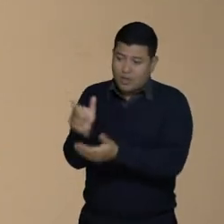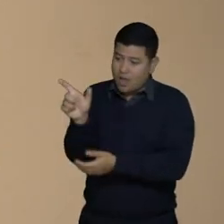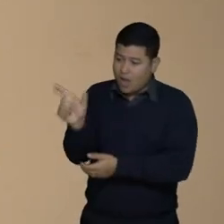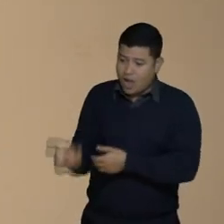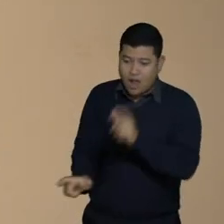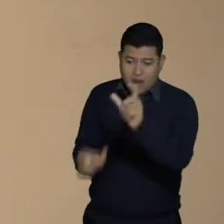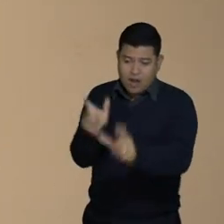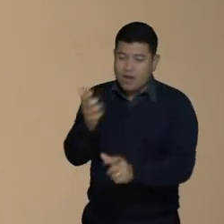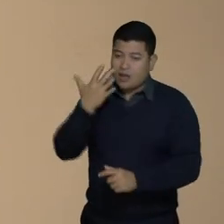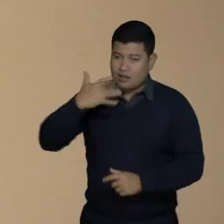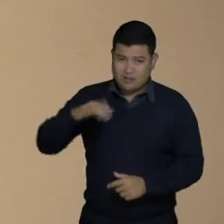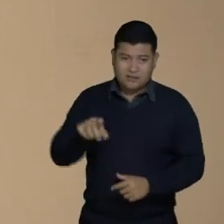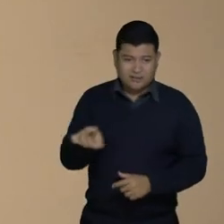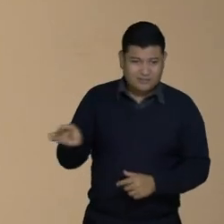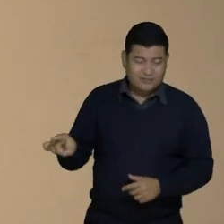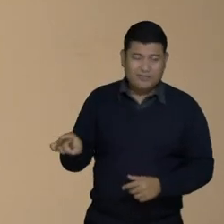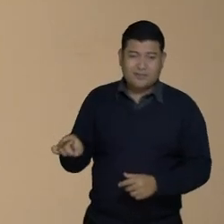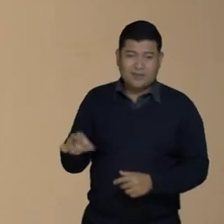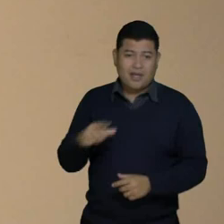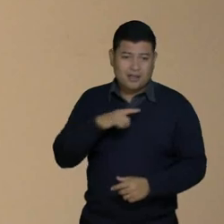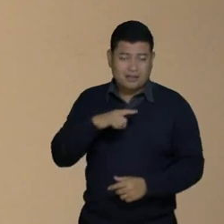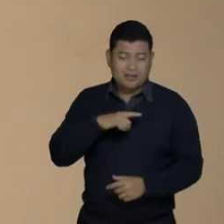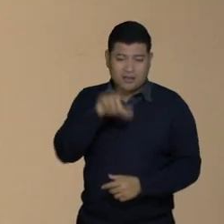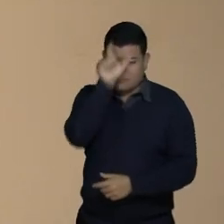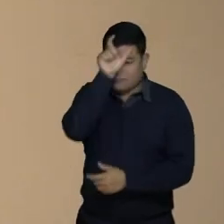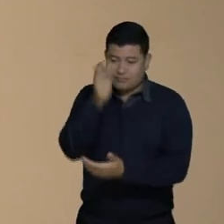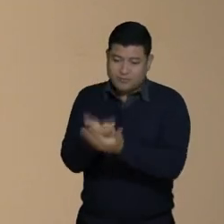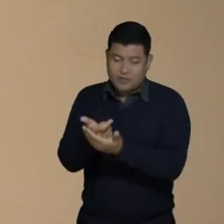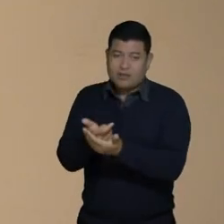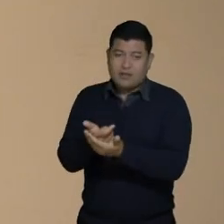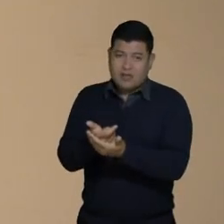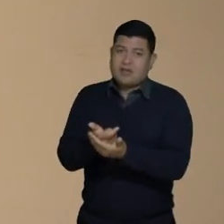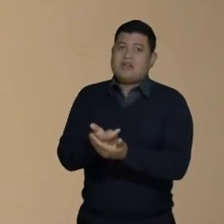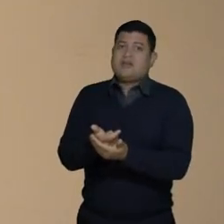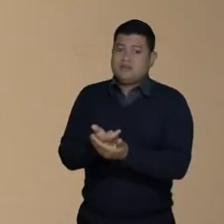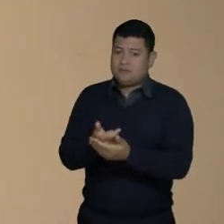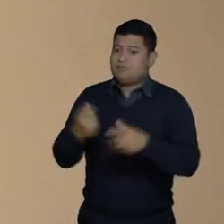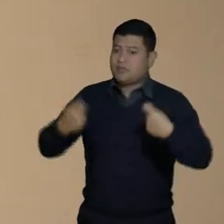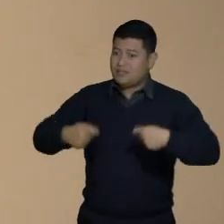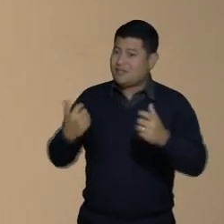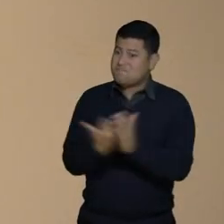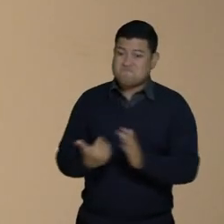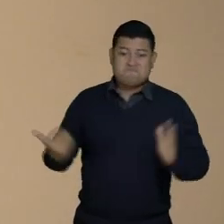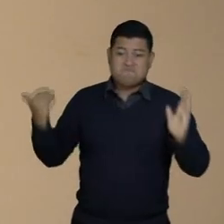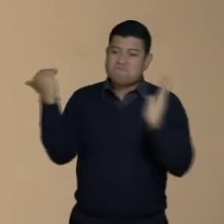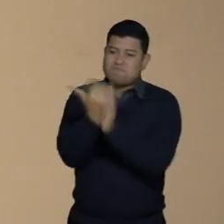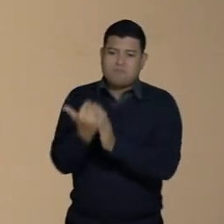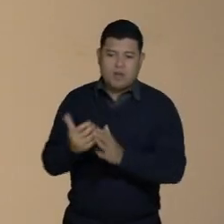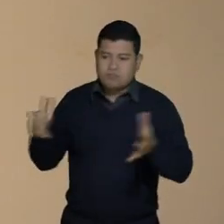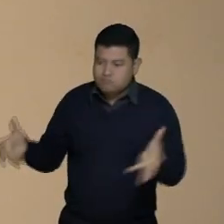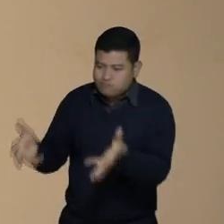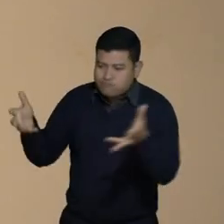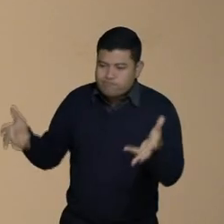e eu acho que com o conhecimento que nós tivemos hoje durante a manhã e nos nesse início da tarde nós